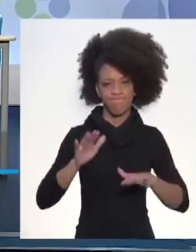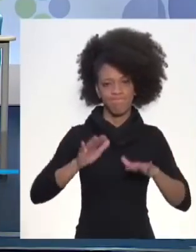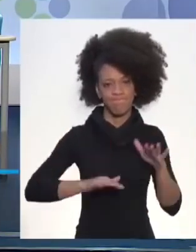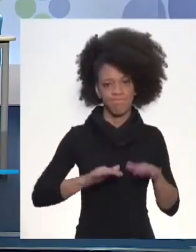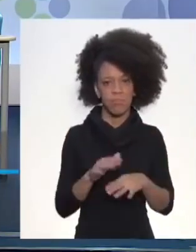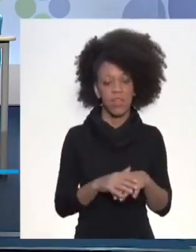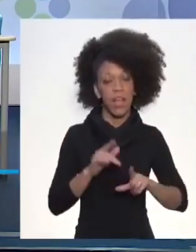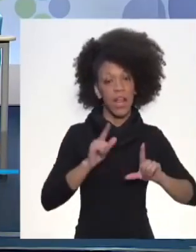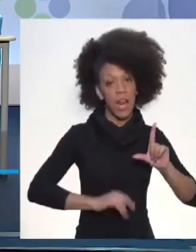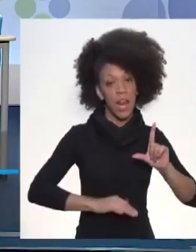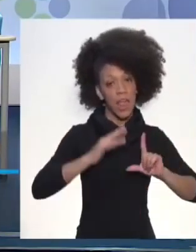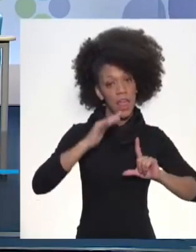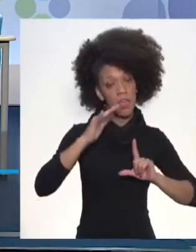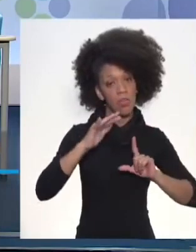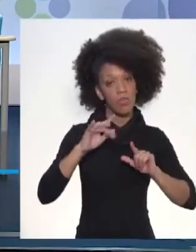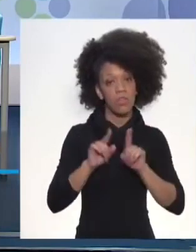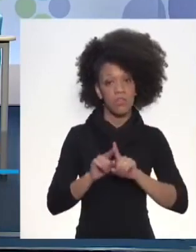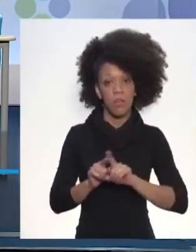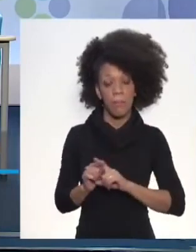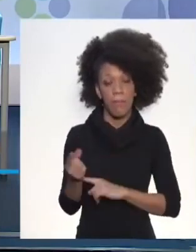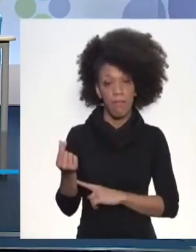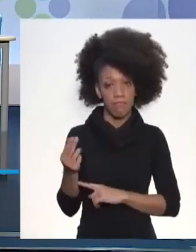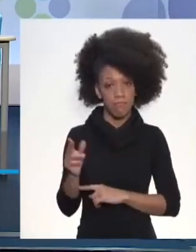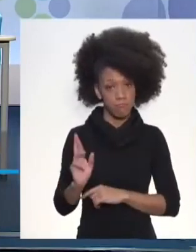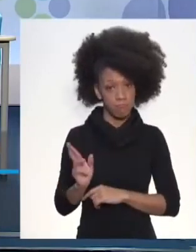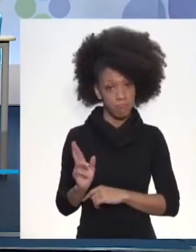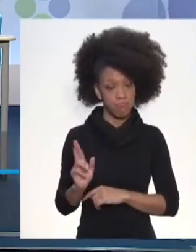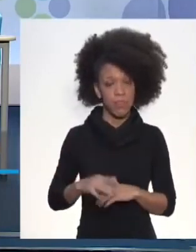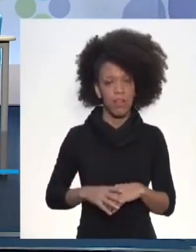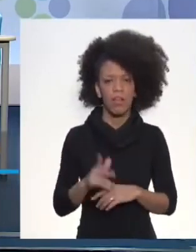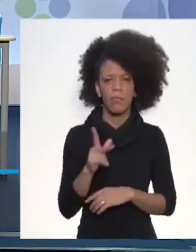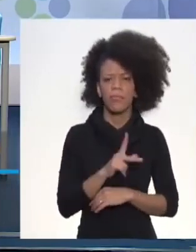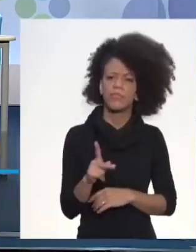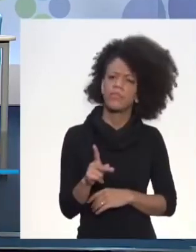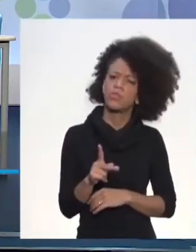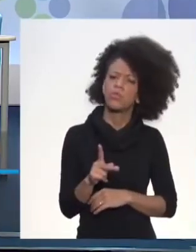e reais, né? O professor